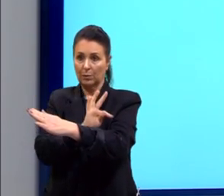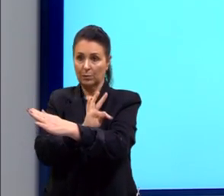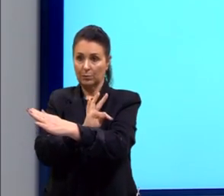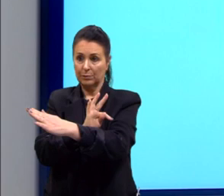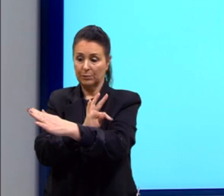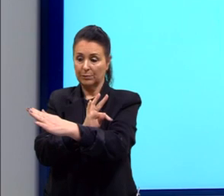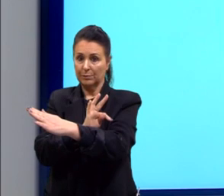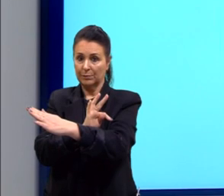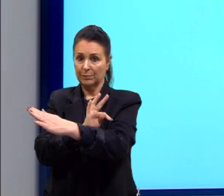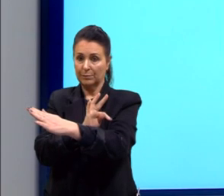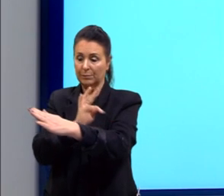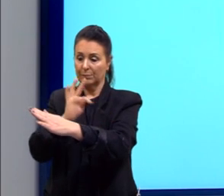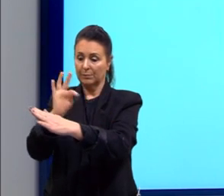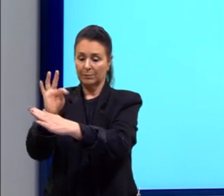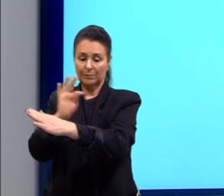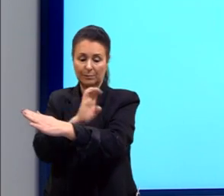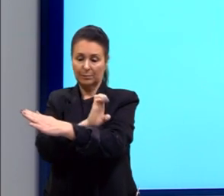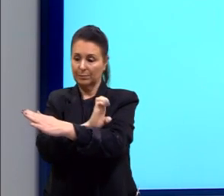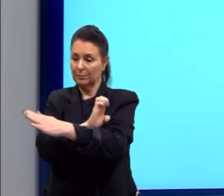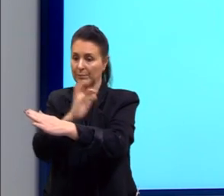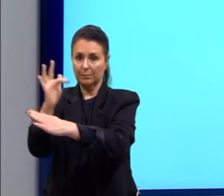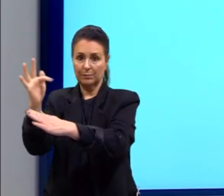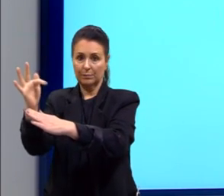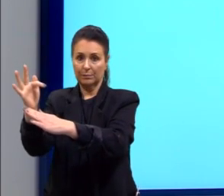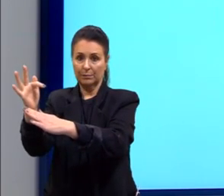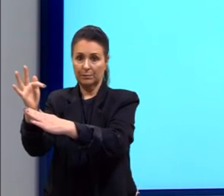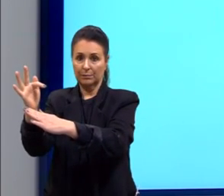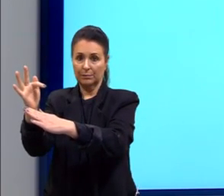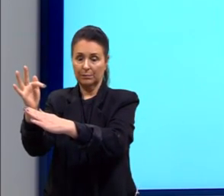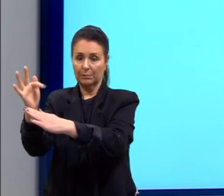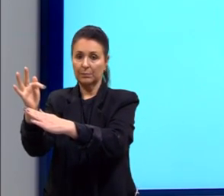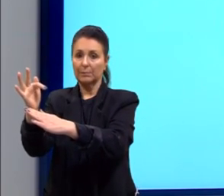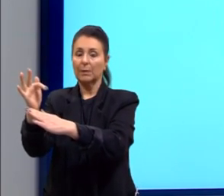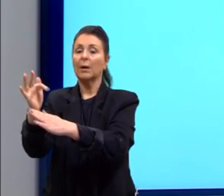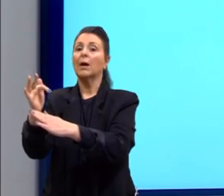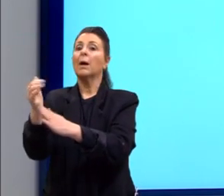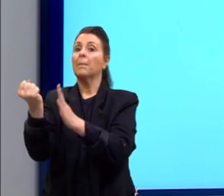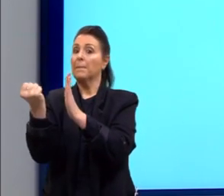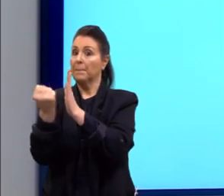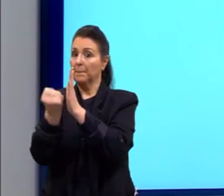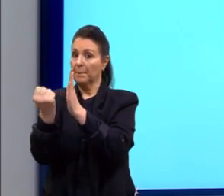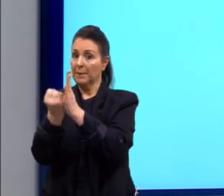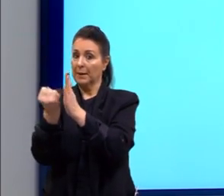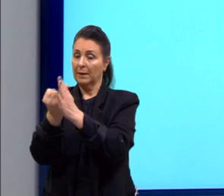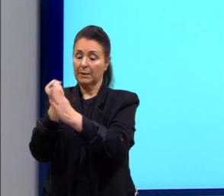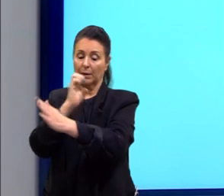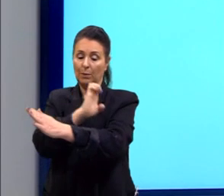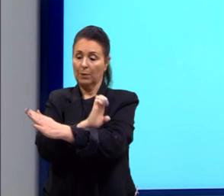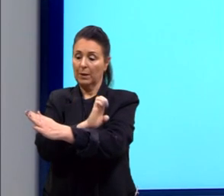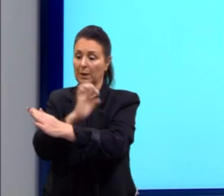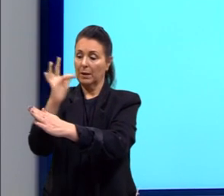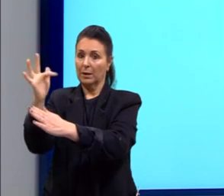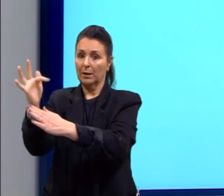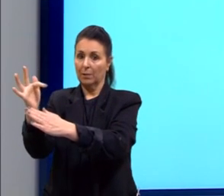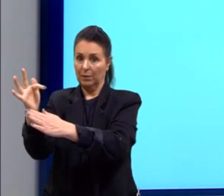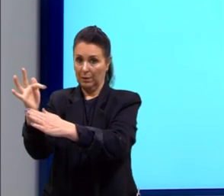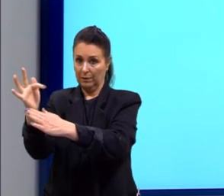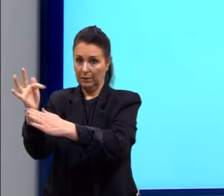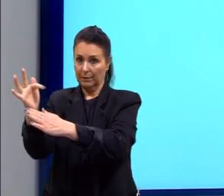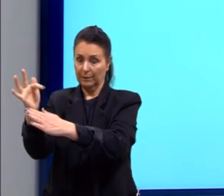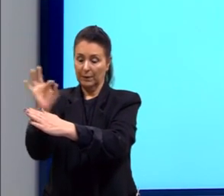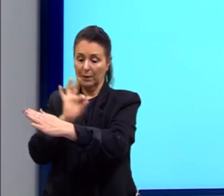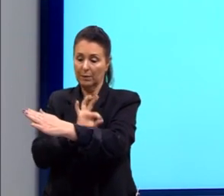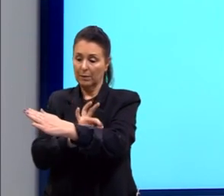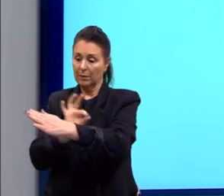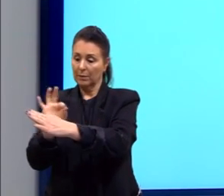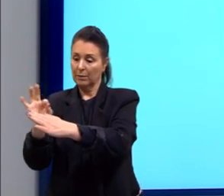passa pelos pontos e e f tá marcamos os pontos e e f colocamos o tracinho em